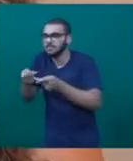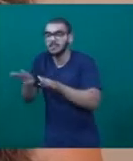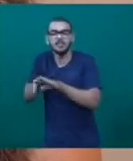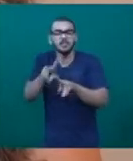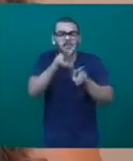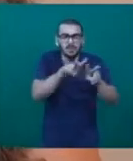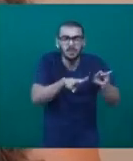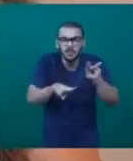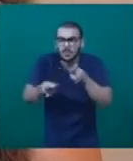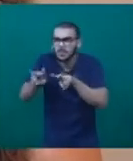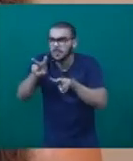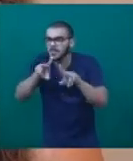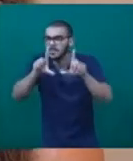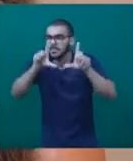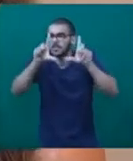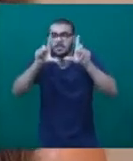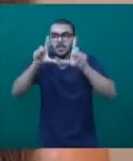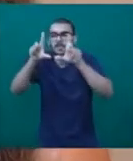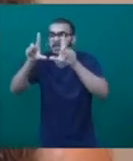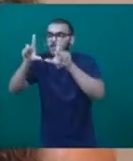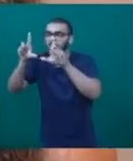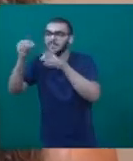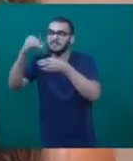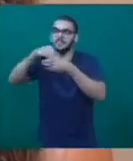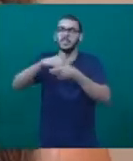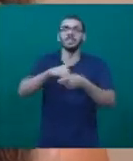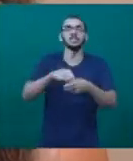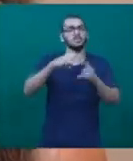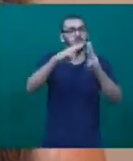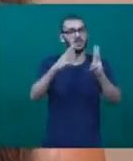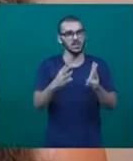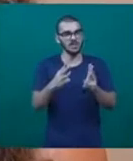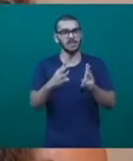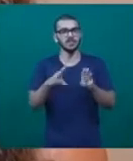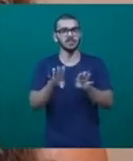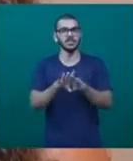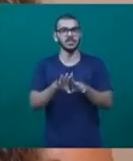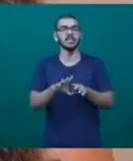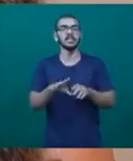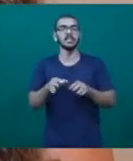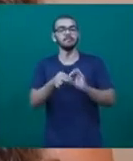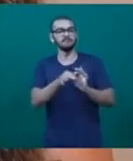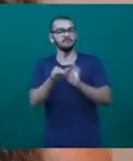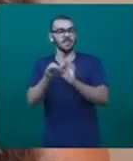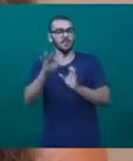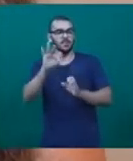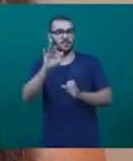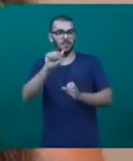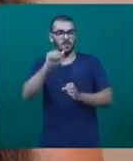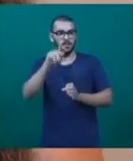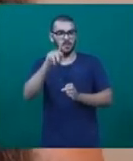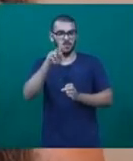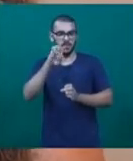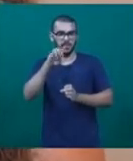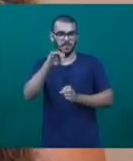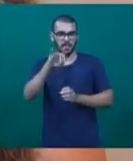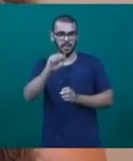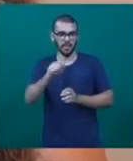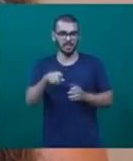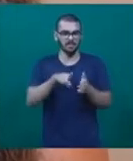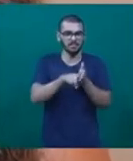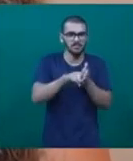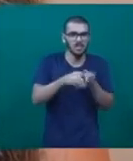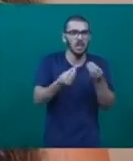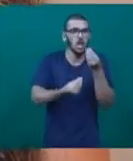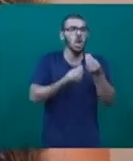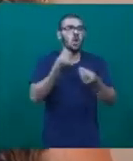do museu. A nossa ideia, esse é um projeto de pesquisa com apoio da FAPEMIG, e a gente está investigando como que as práticas corporais,